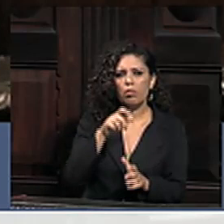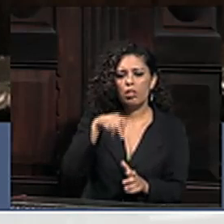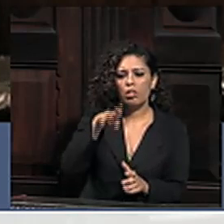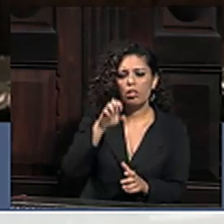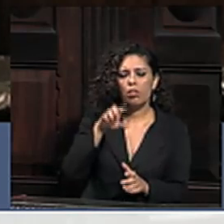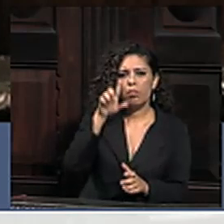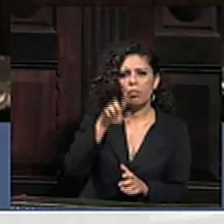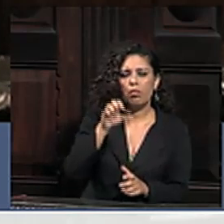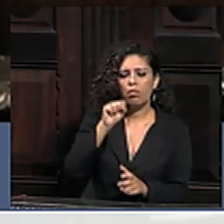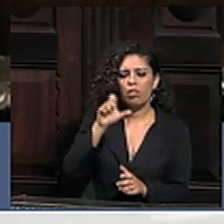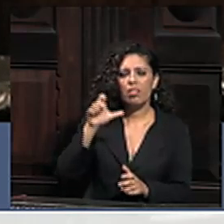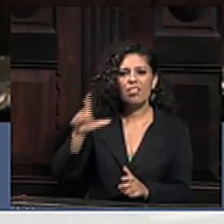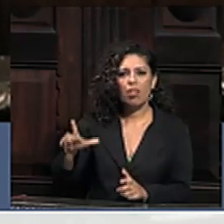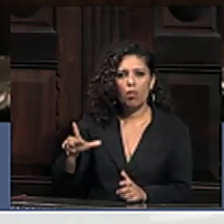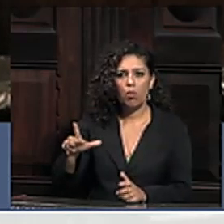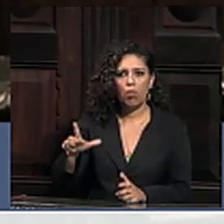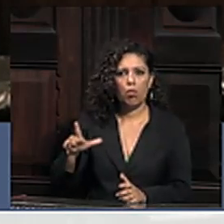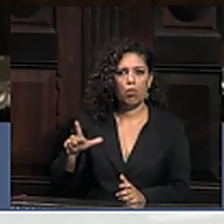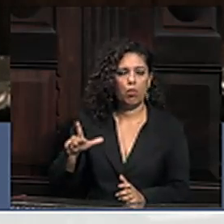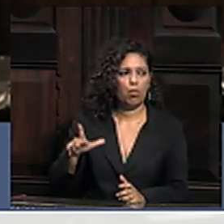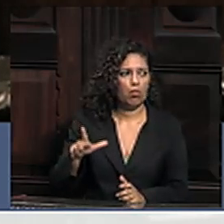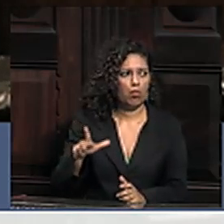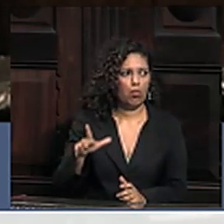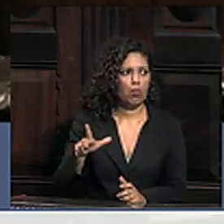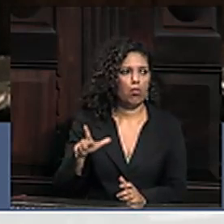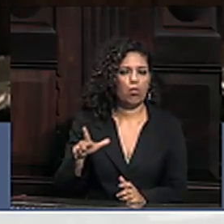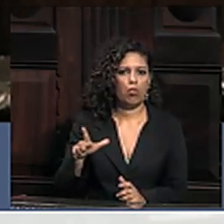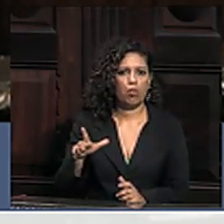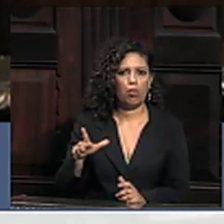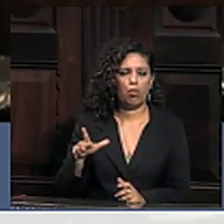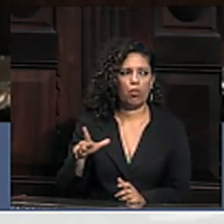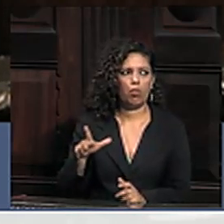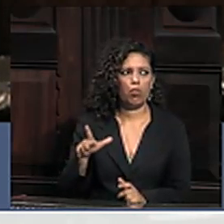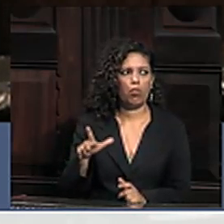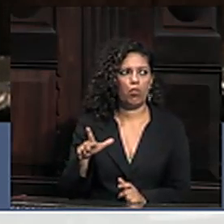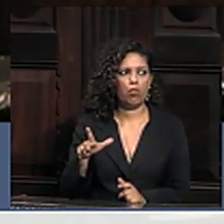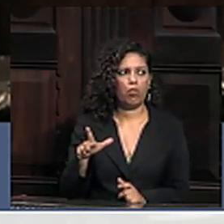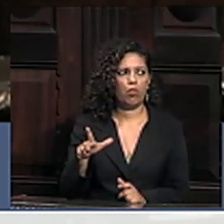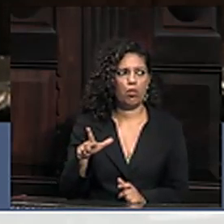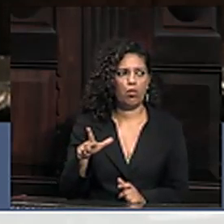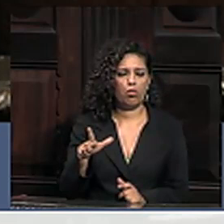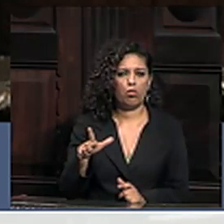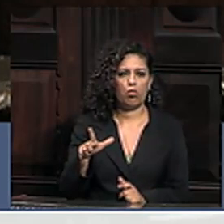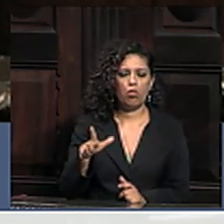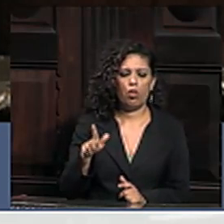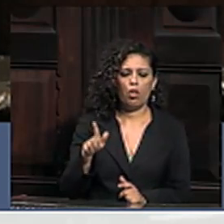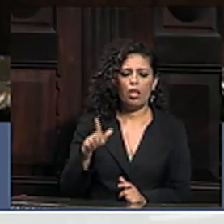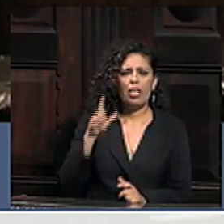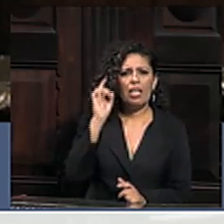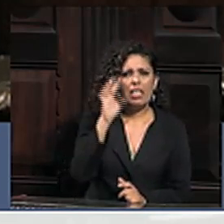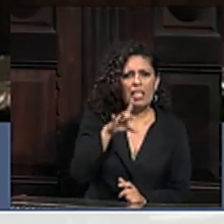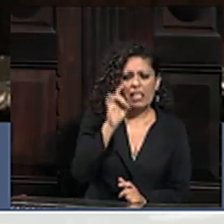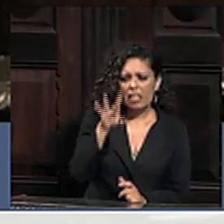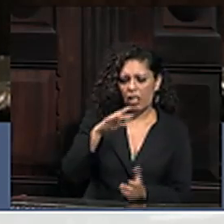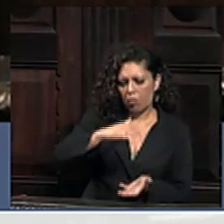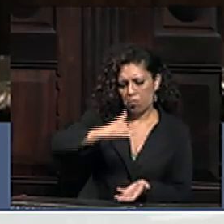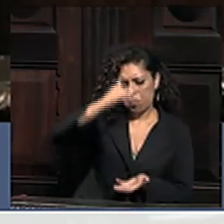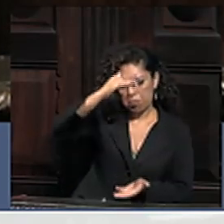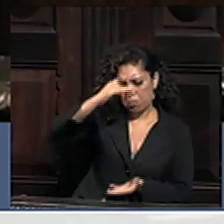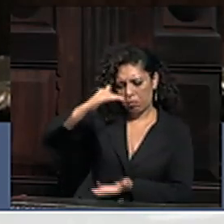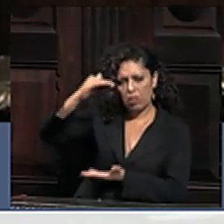Estima-se que isso represente um custo por barril de $7. $7.